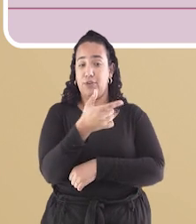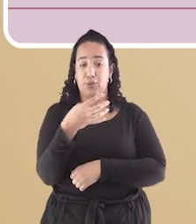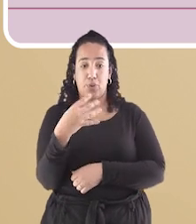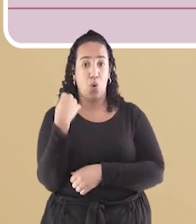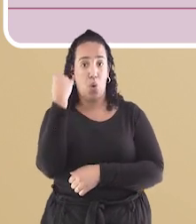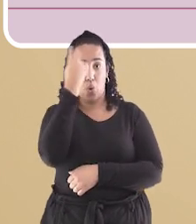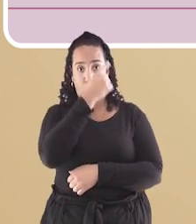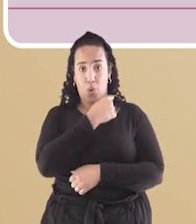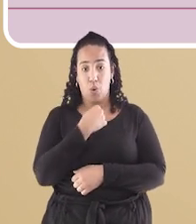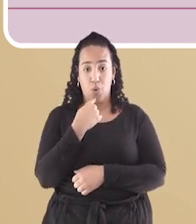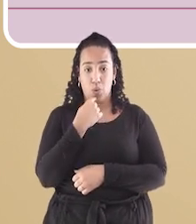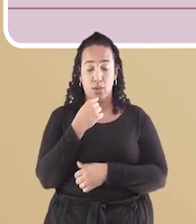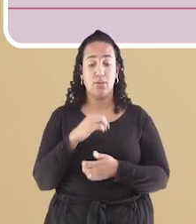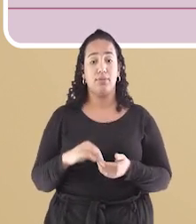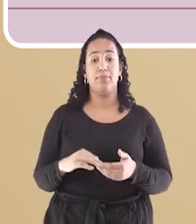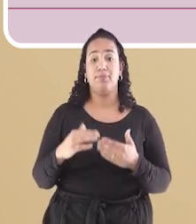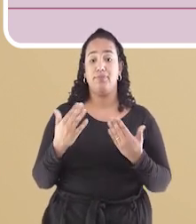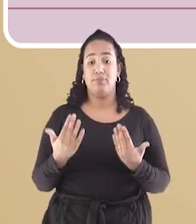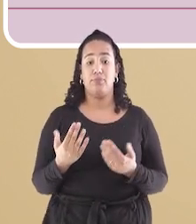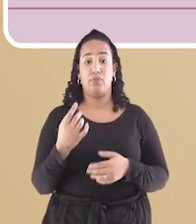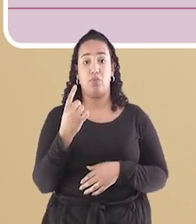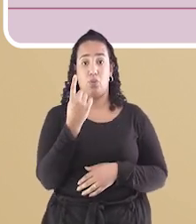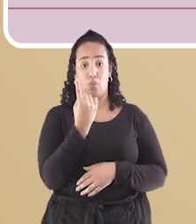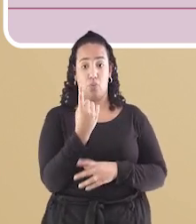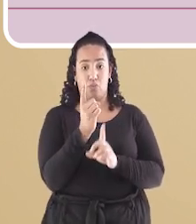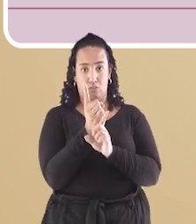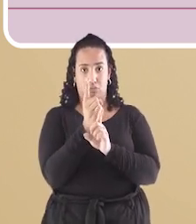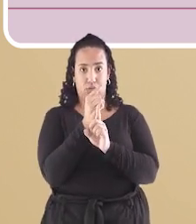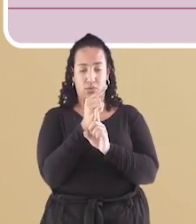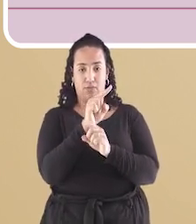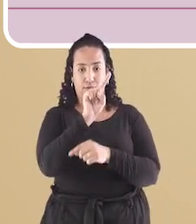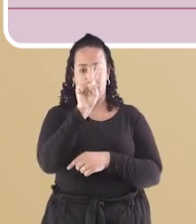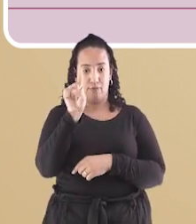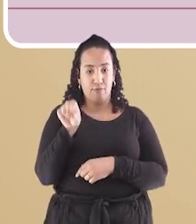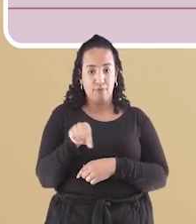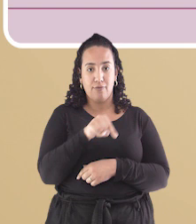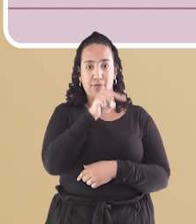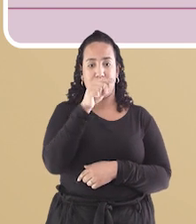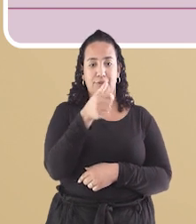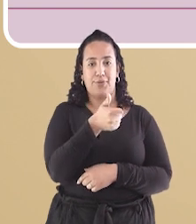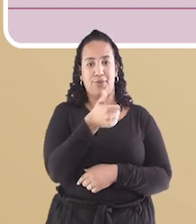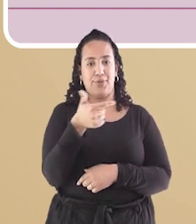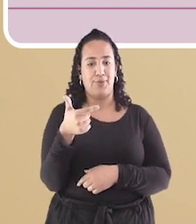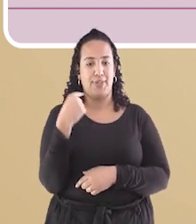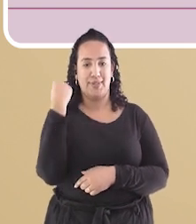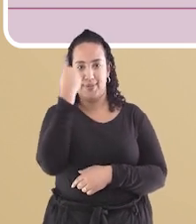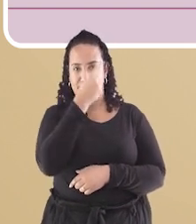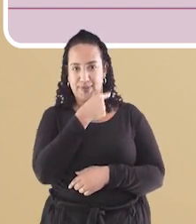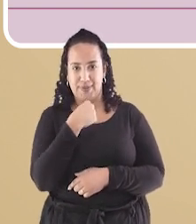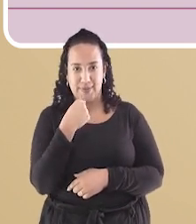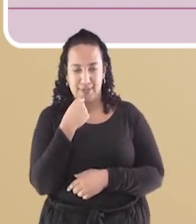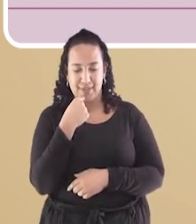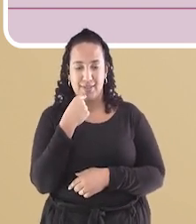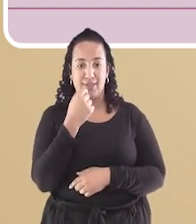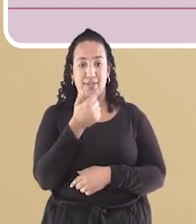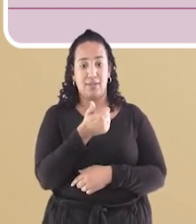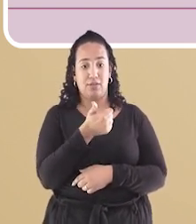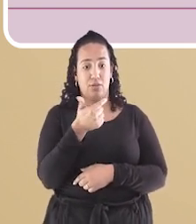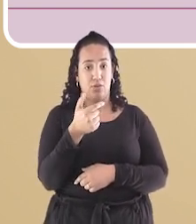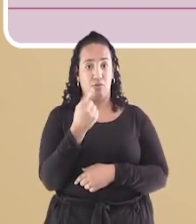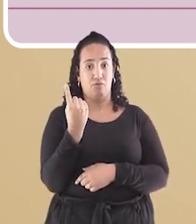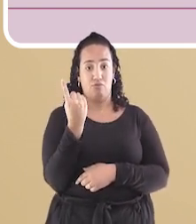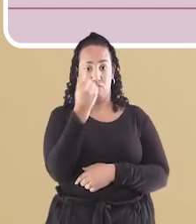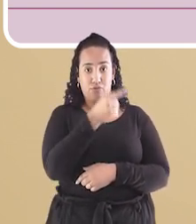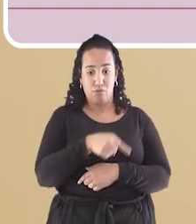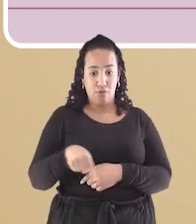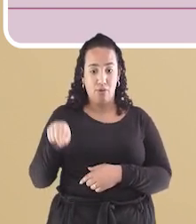o ponteiro das horas vai dar uma volta, que são 12 horas, e mais uma volta,